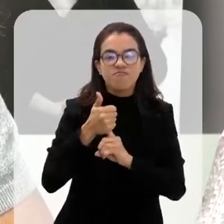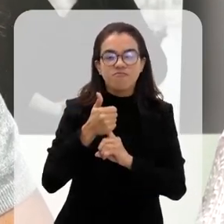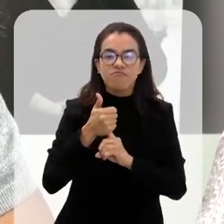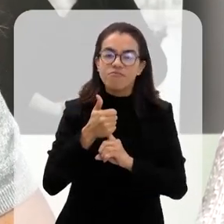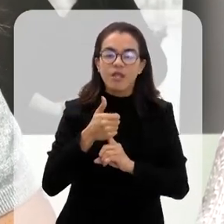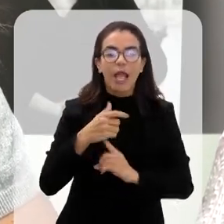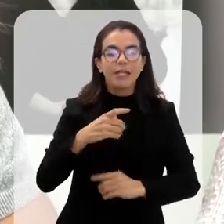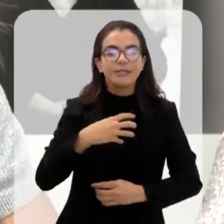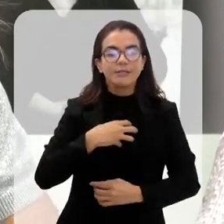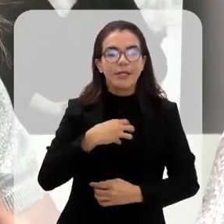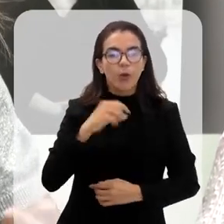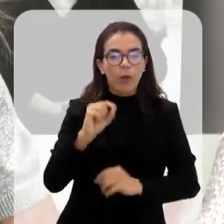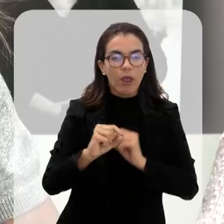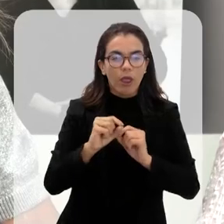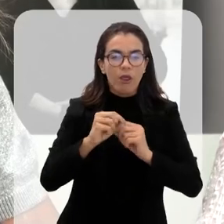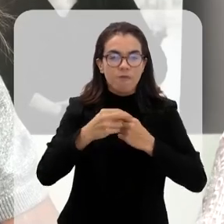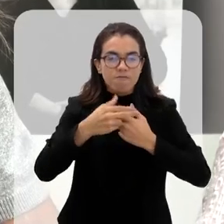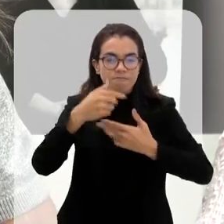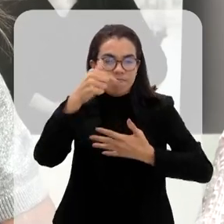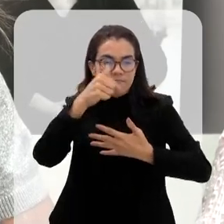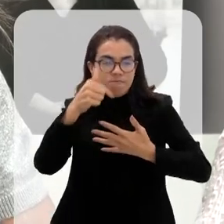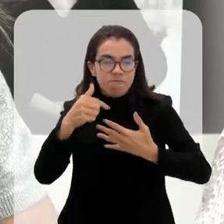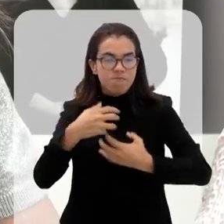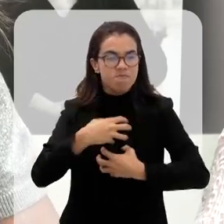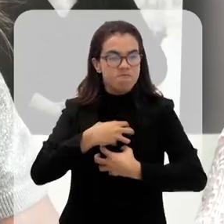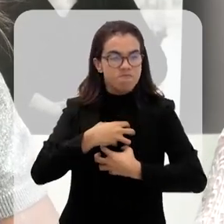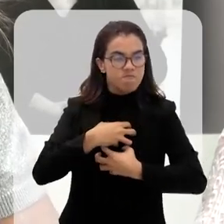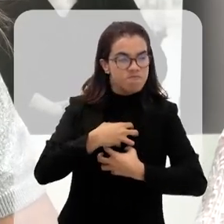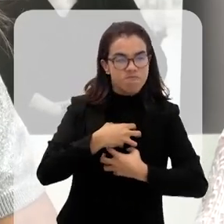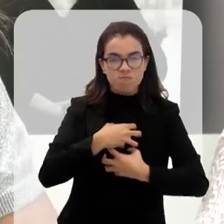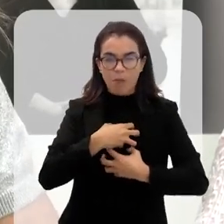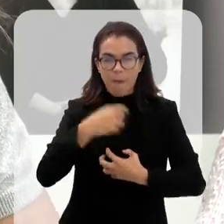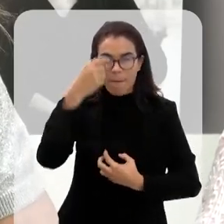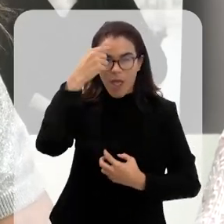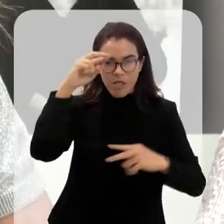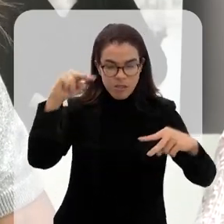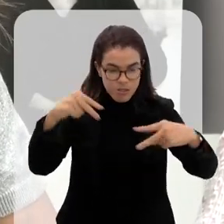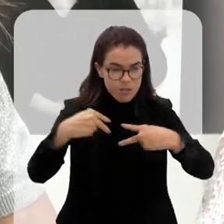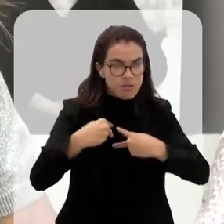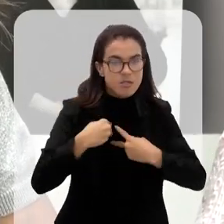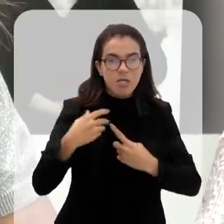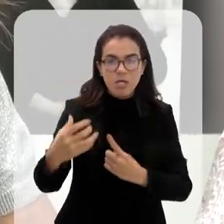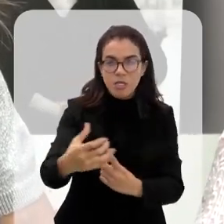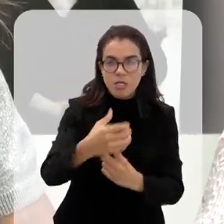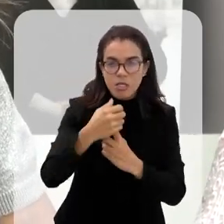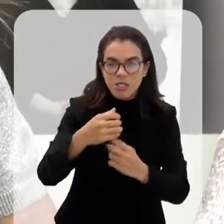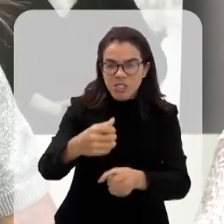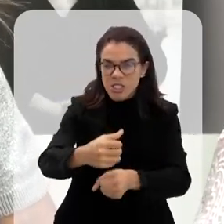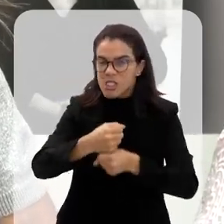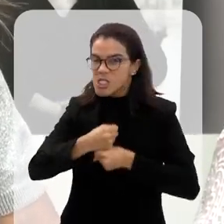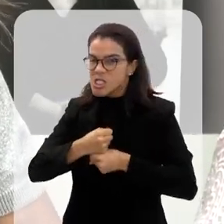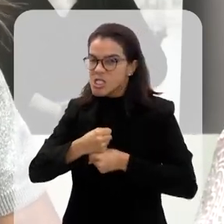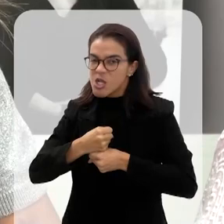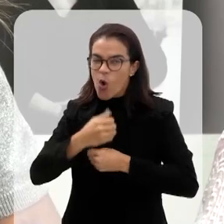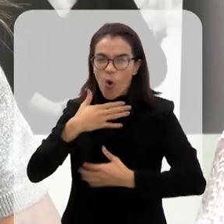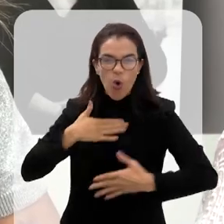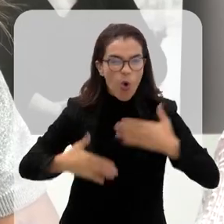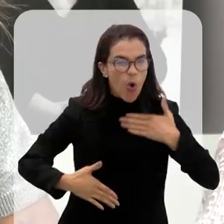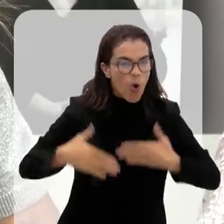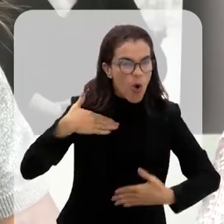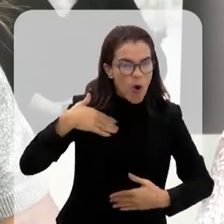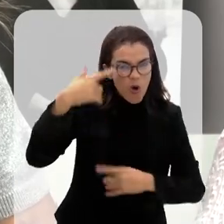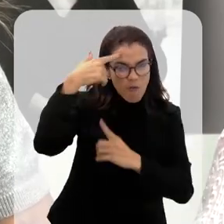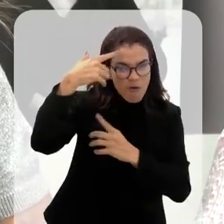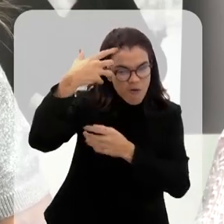nos consideram uma coisa, né? Eles acham que têm domínio e posse sobre aquele corpo, sobre